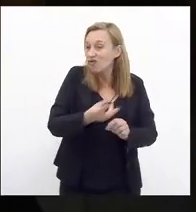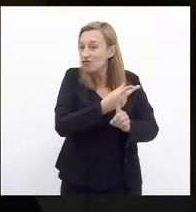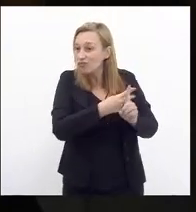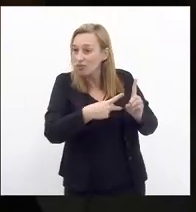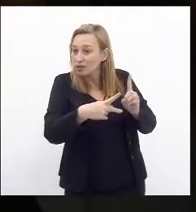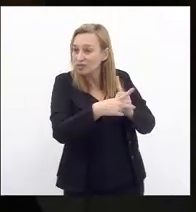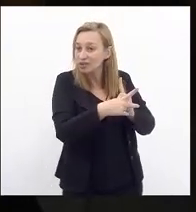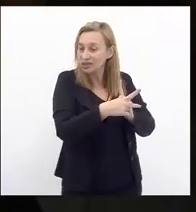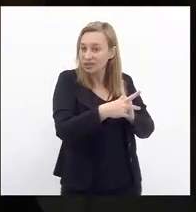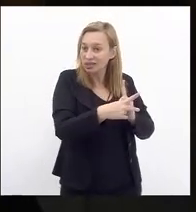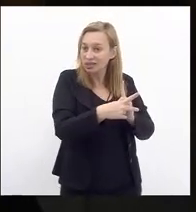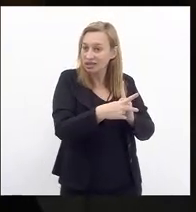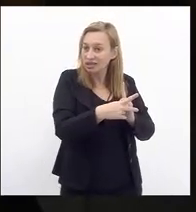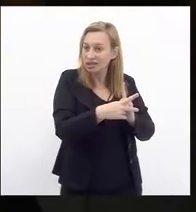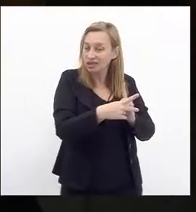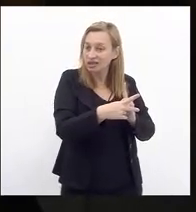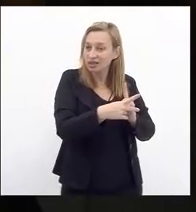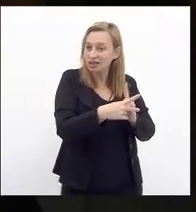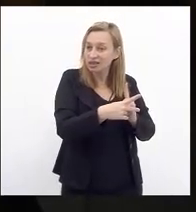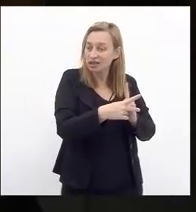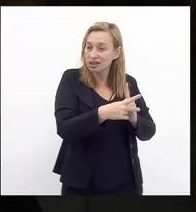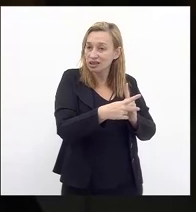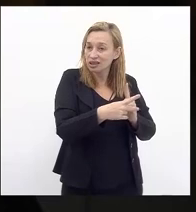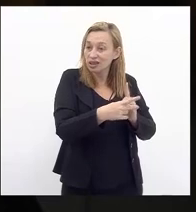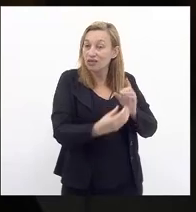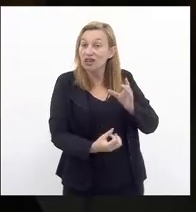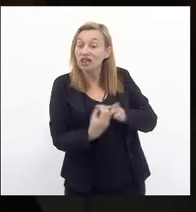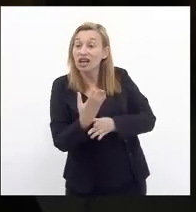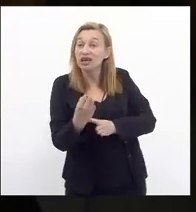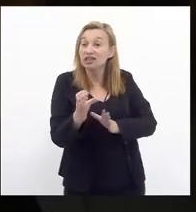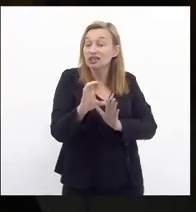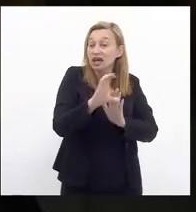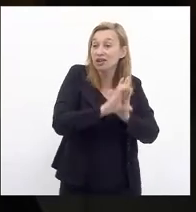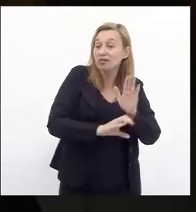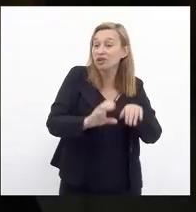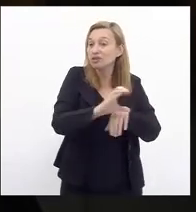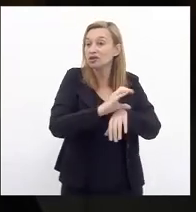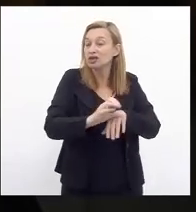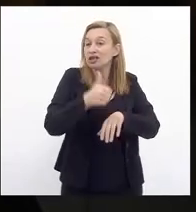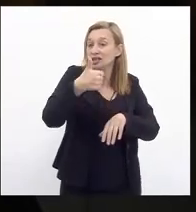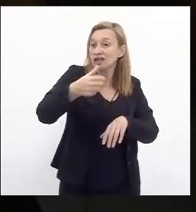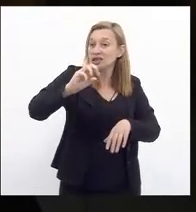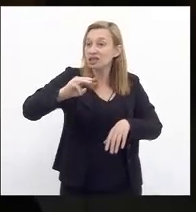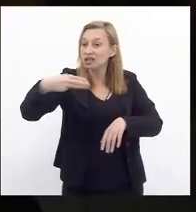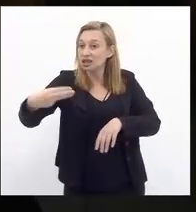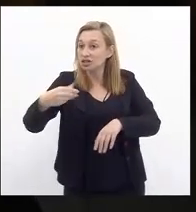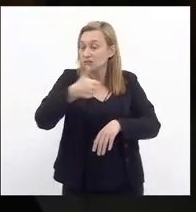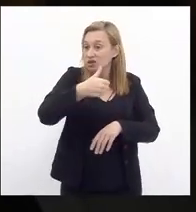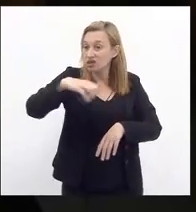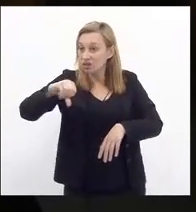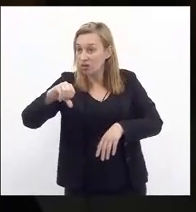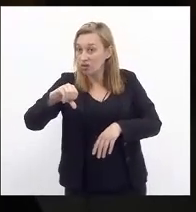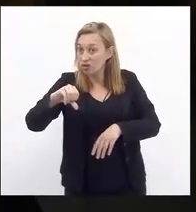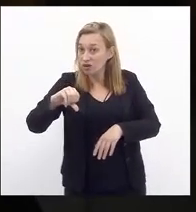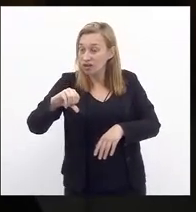Previdência nasce da emenda constitucional 103/2019